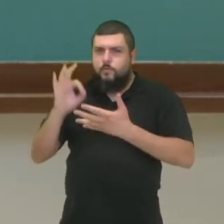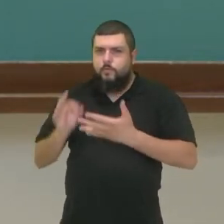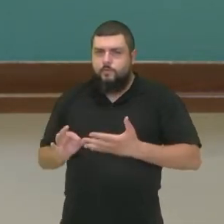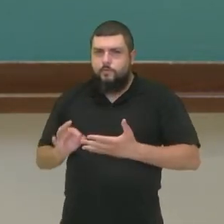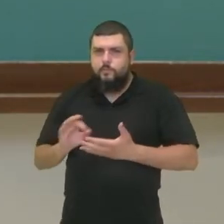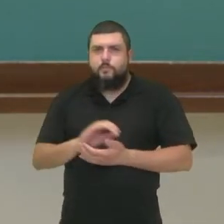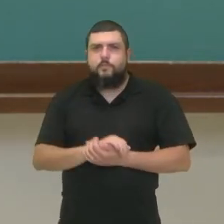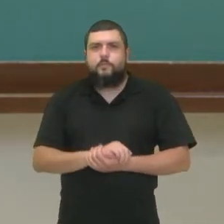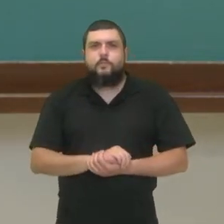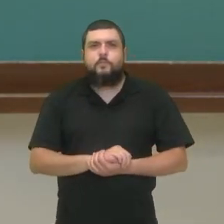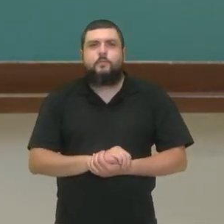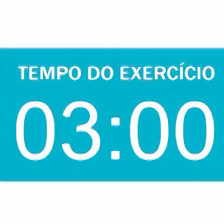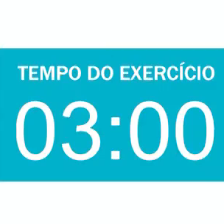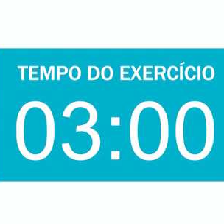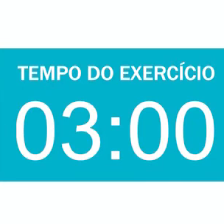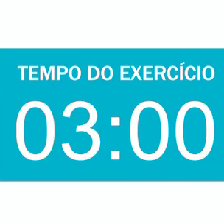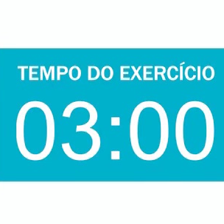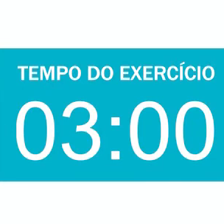Caprichem aí!